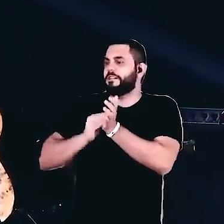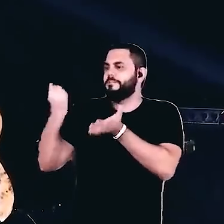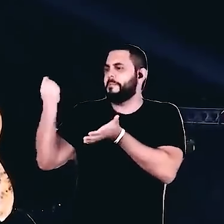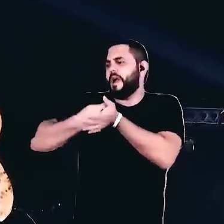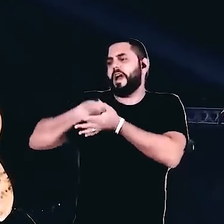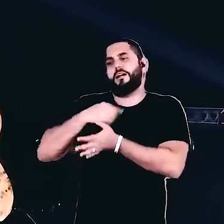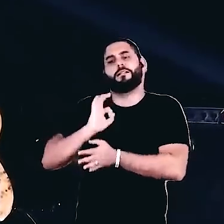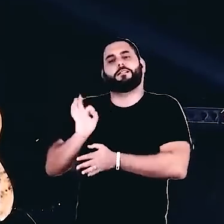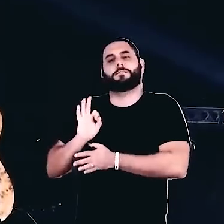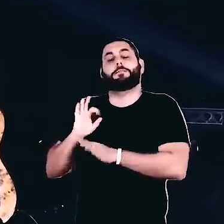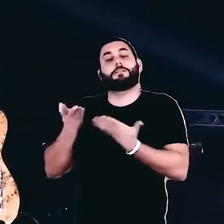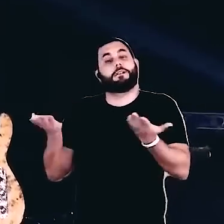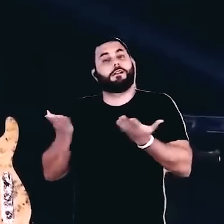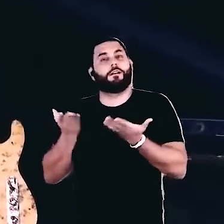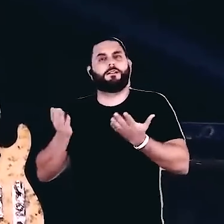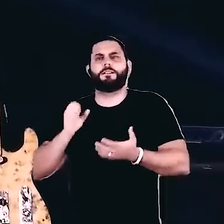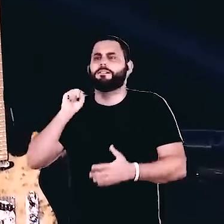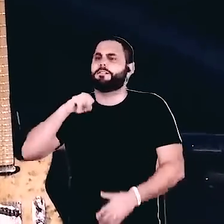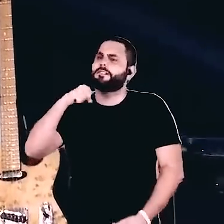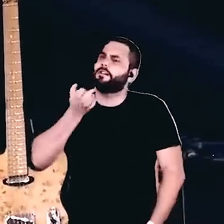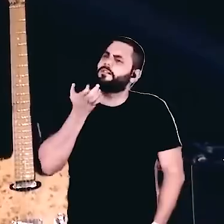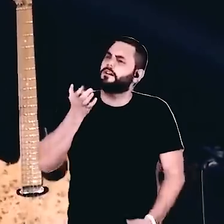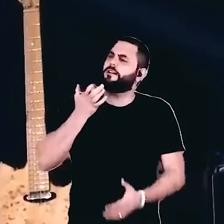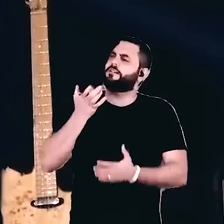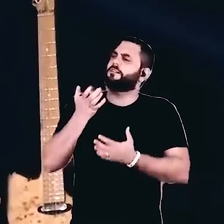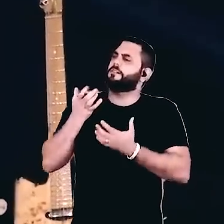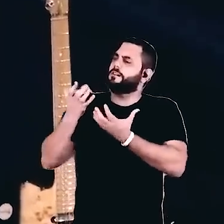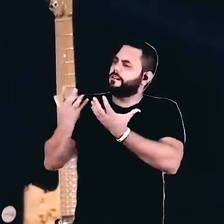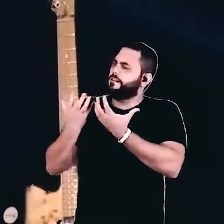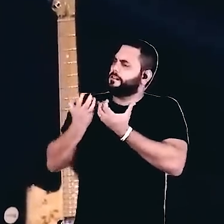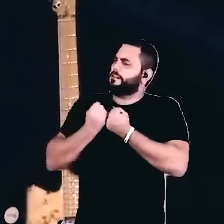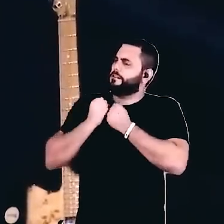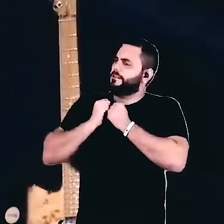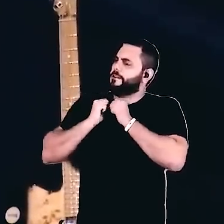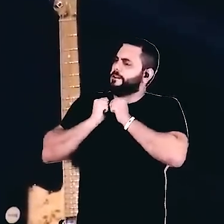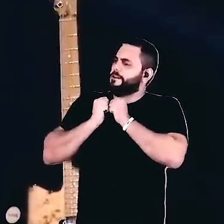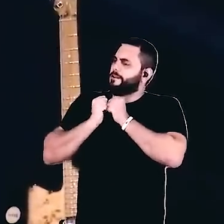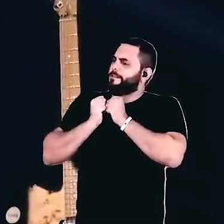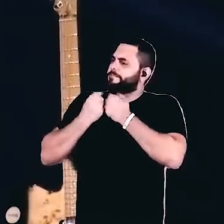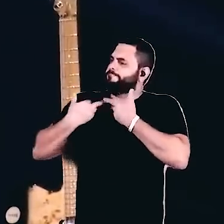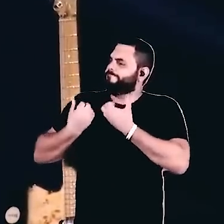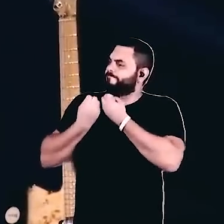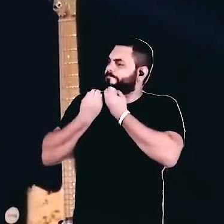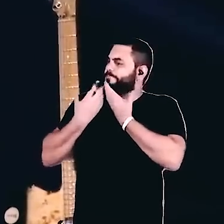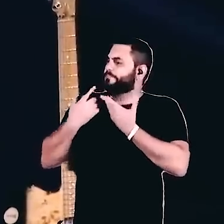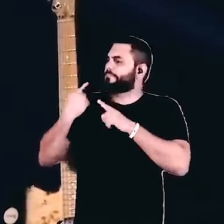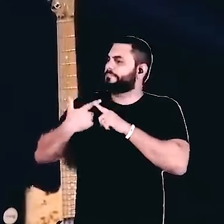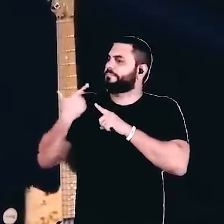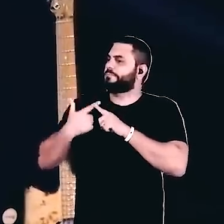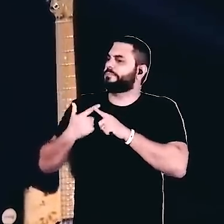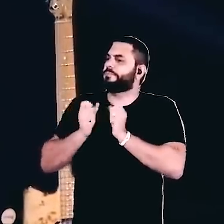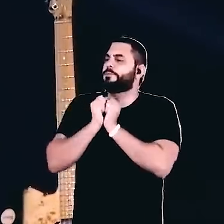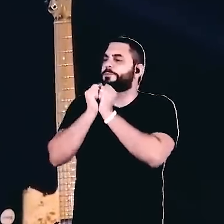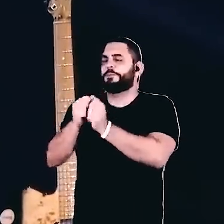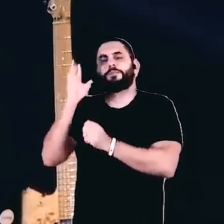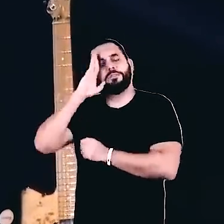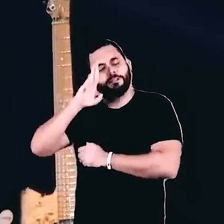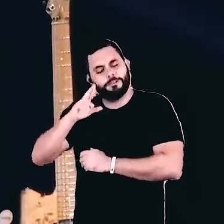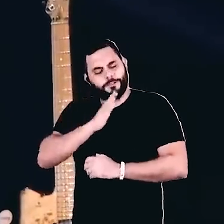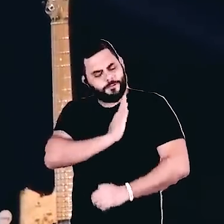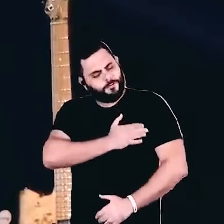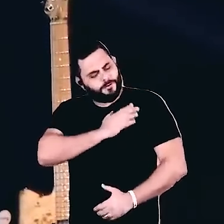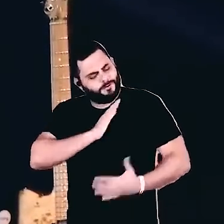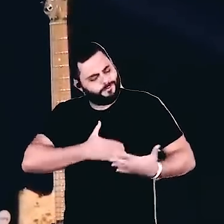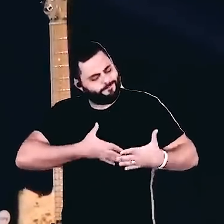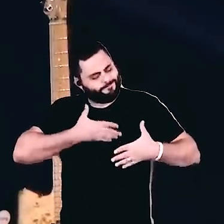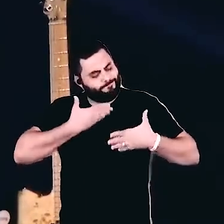Sim, irmão, eu gostaria de receber de você algum benefício por estarmos no Senhor. Reanime meu coração, porque